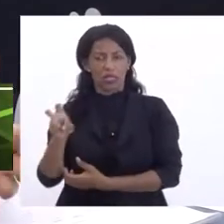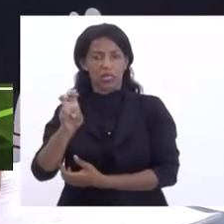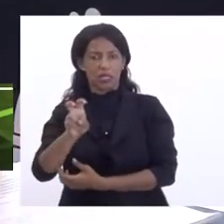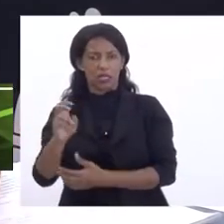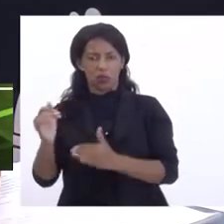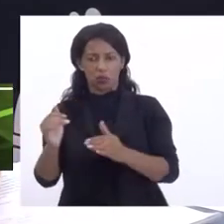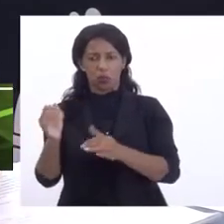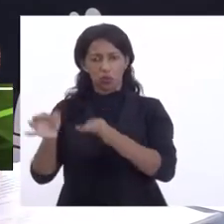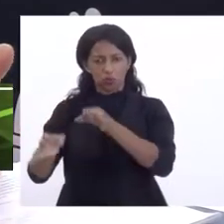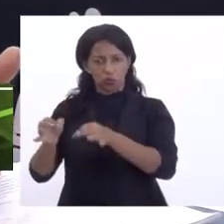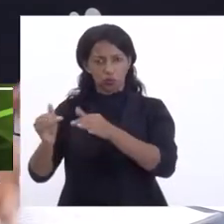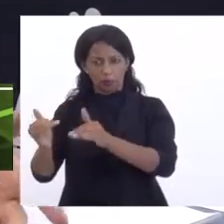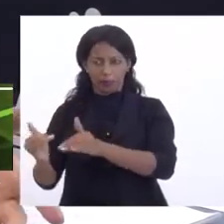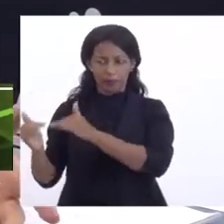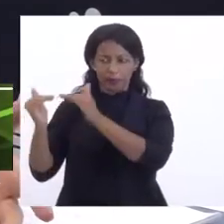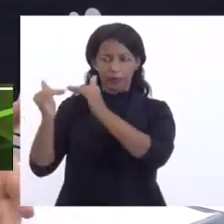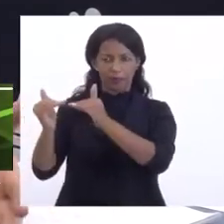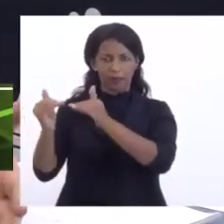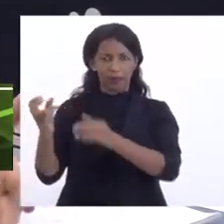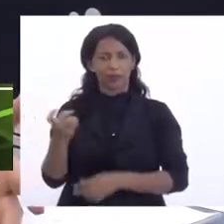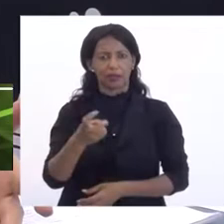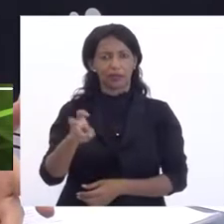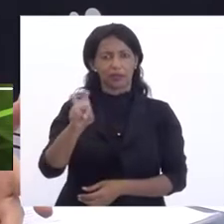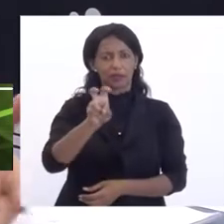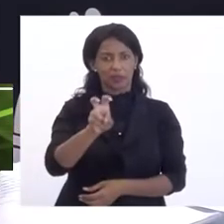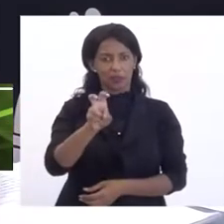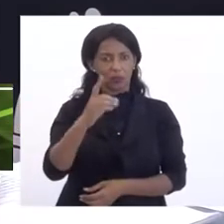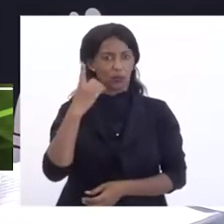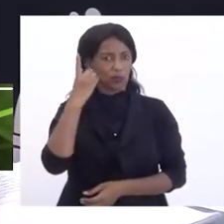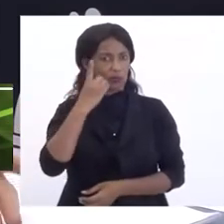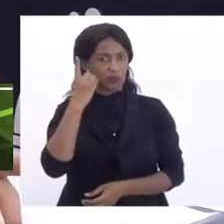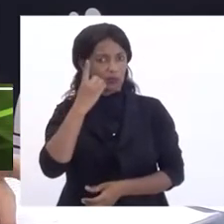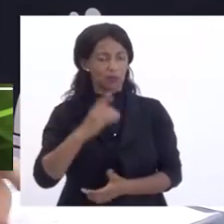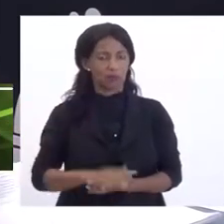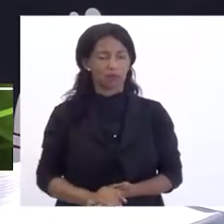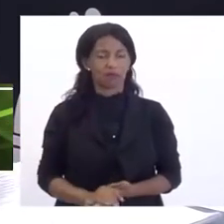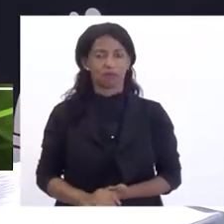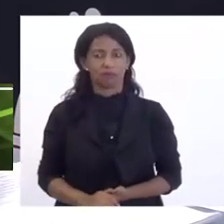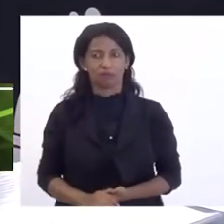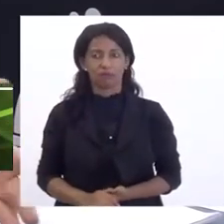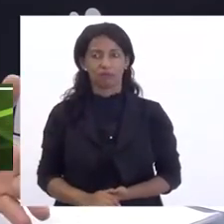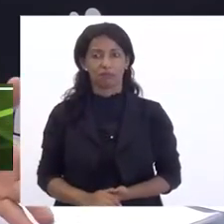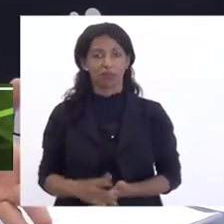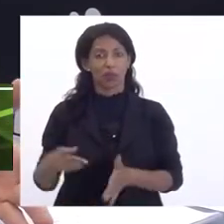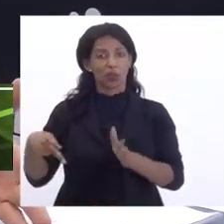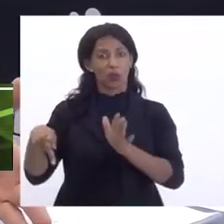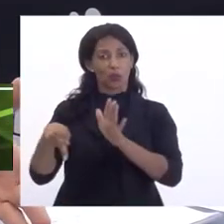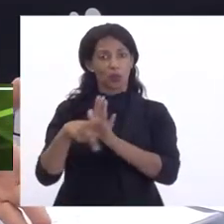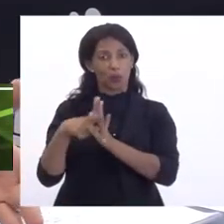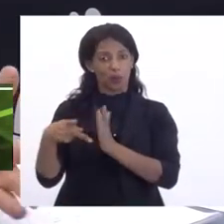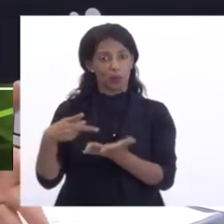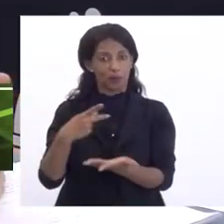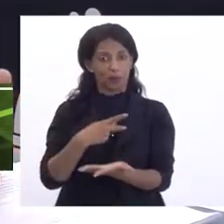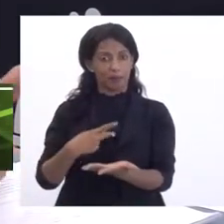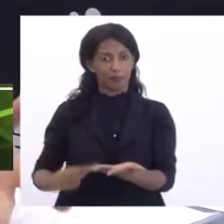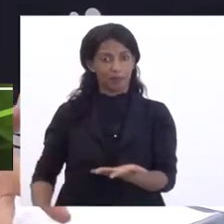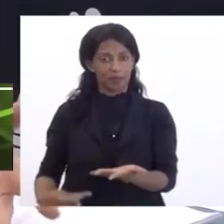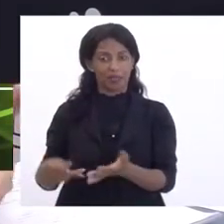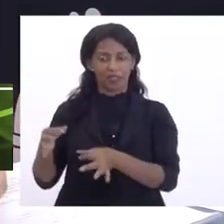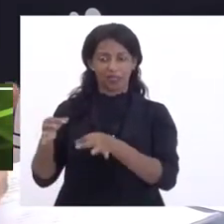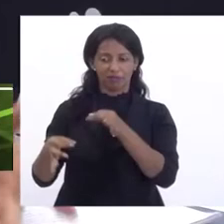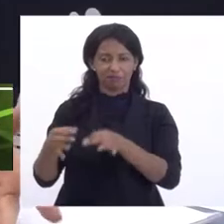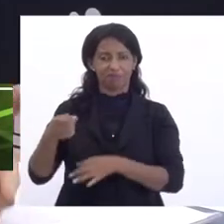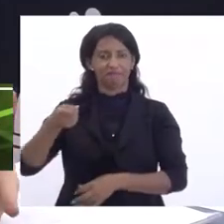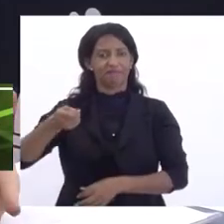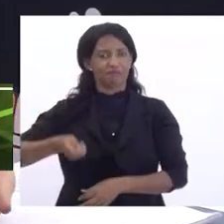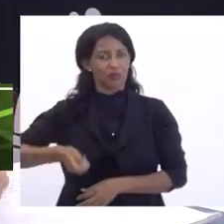desembargadores, 5 deputados e o próprio presidente do tribunal, que era